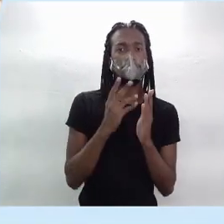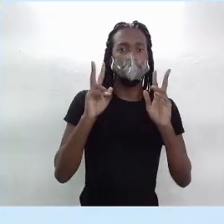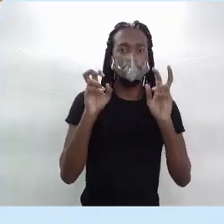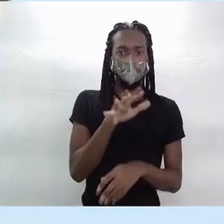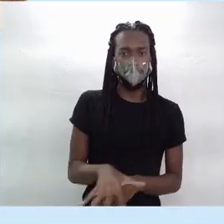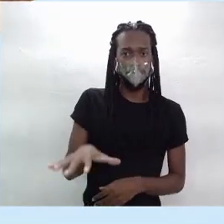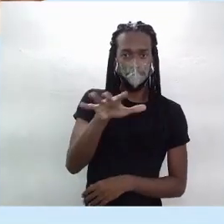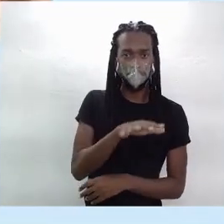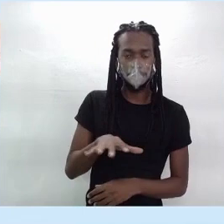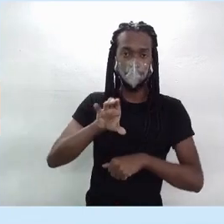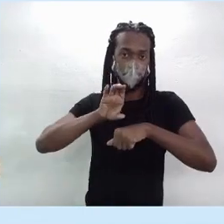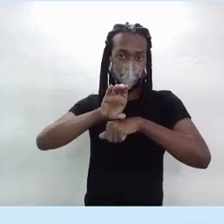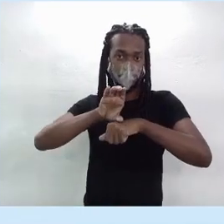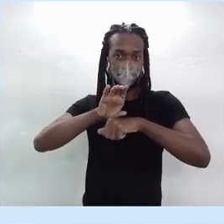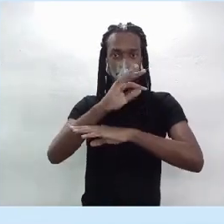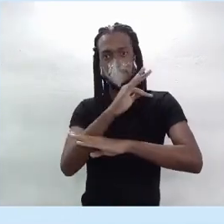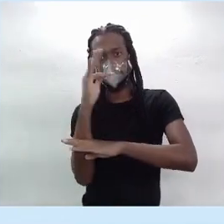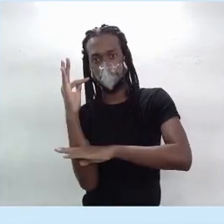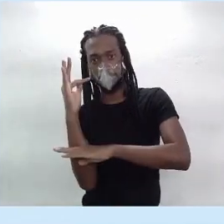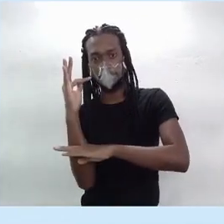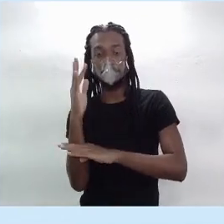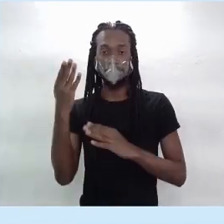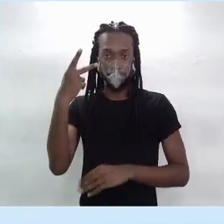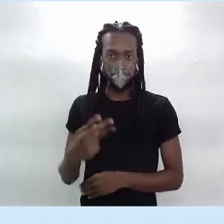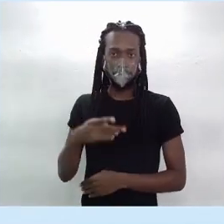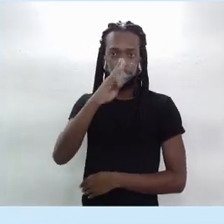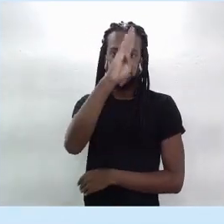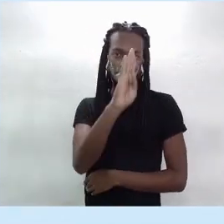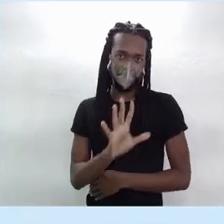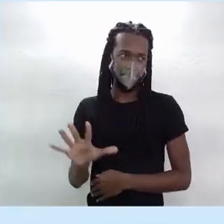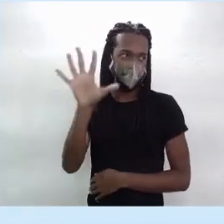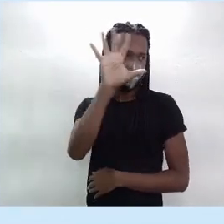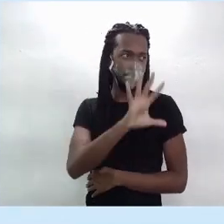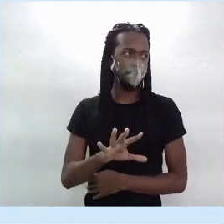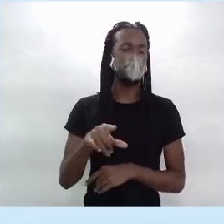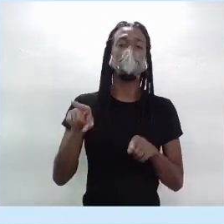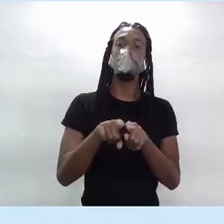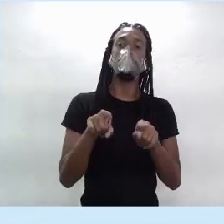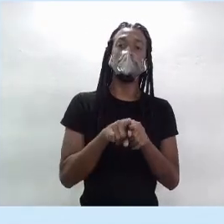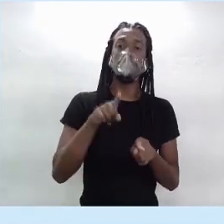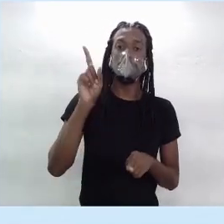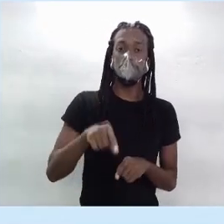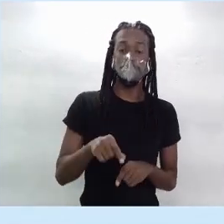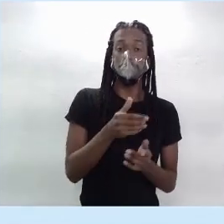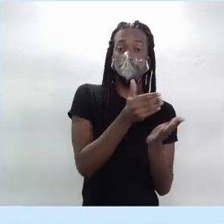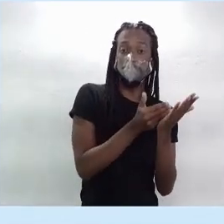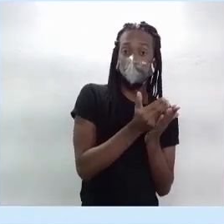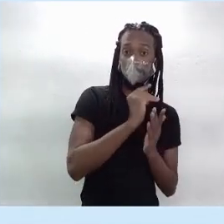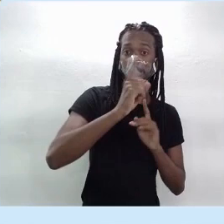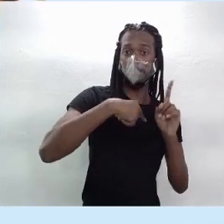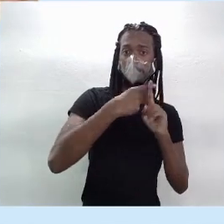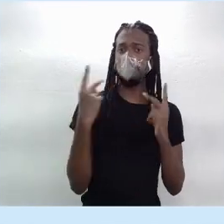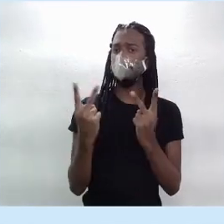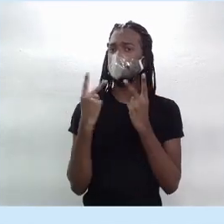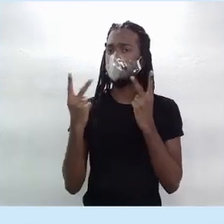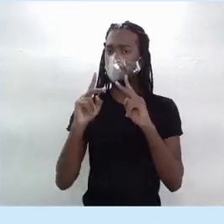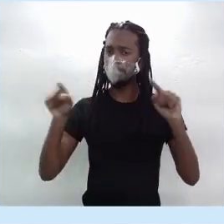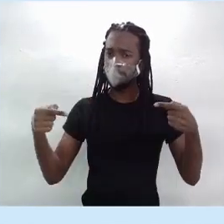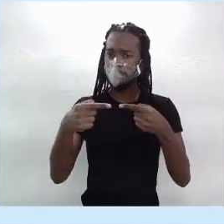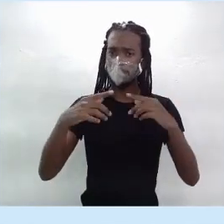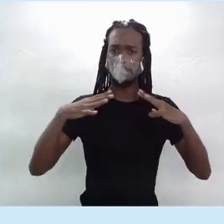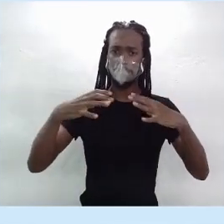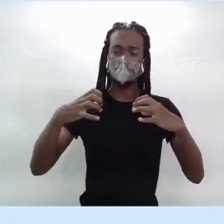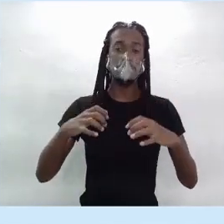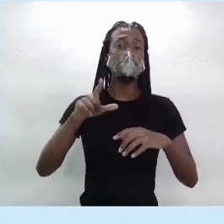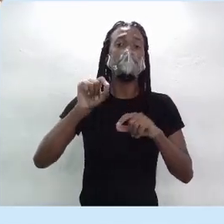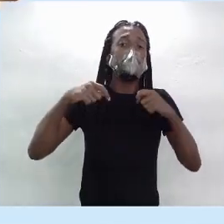a Constituição Federal Brasileira, os princípios e os valores éticos e o que será projeto